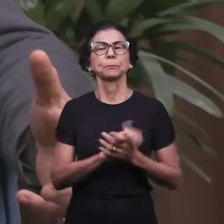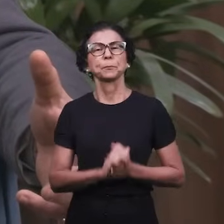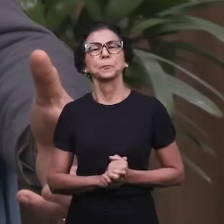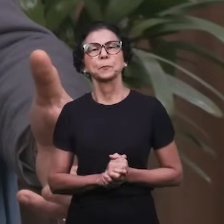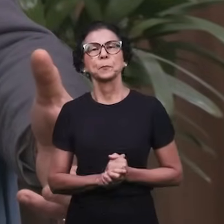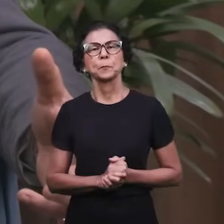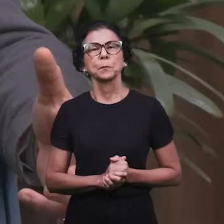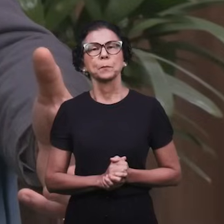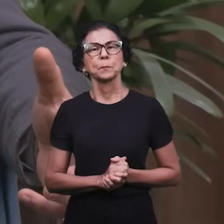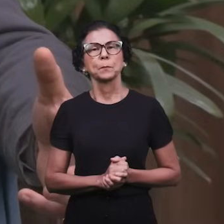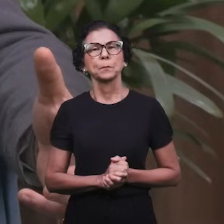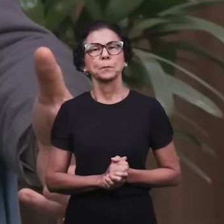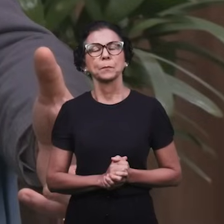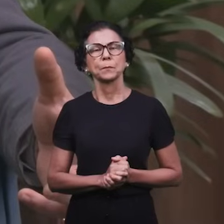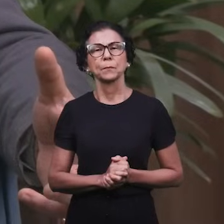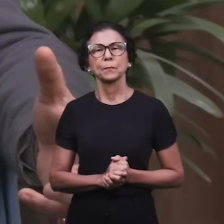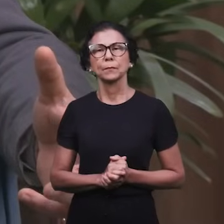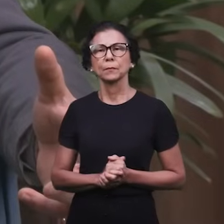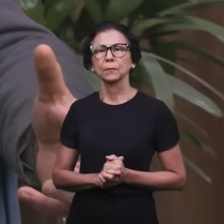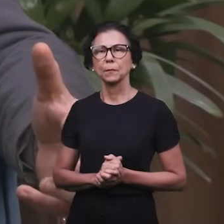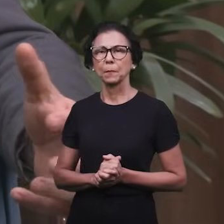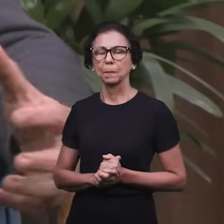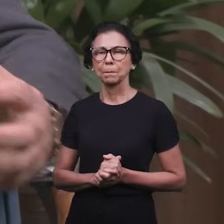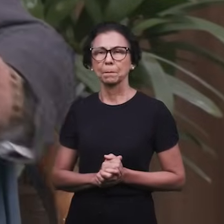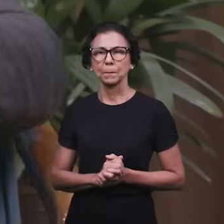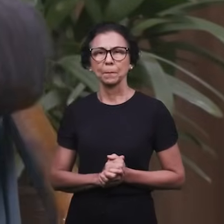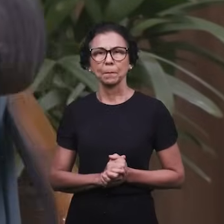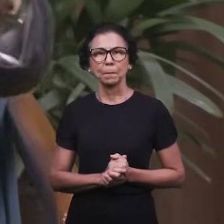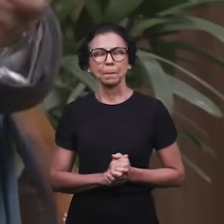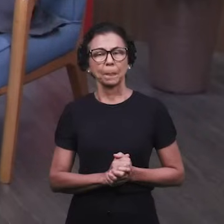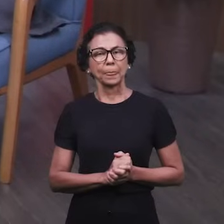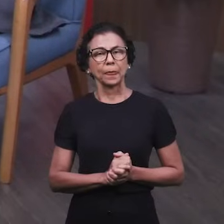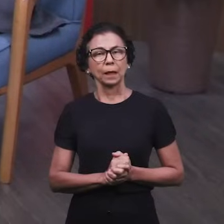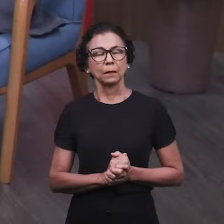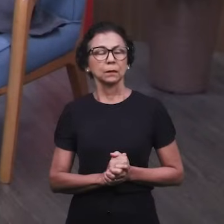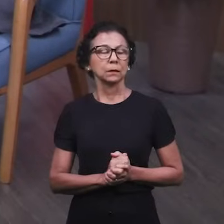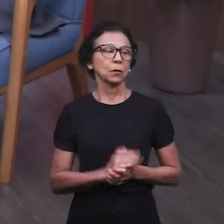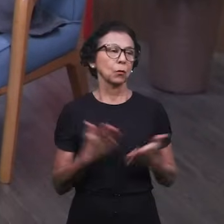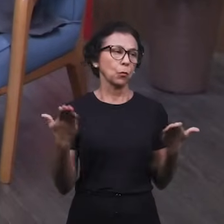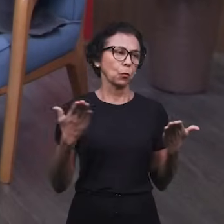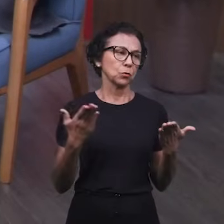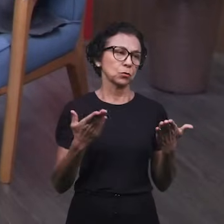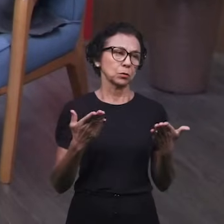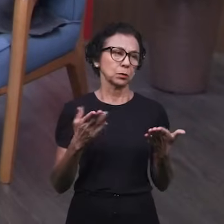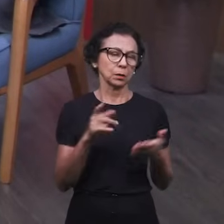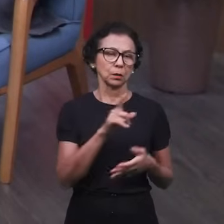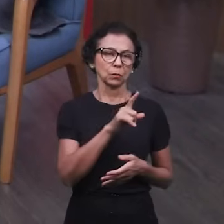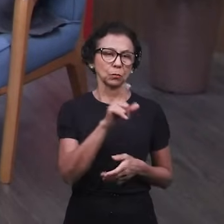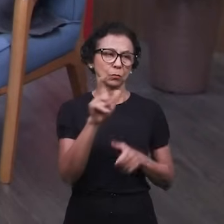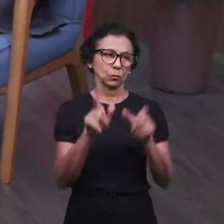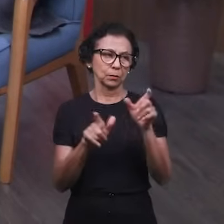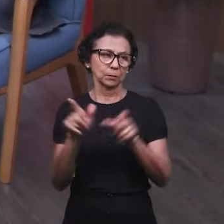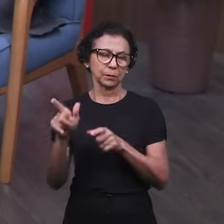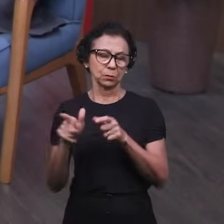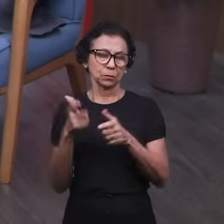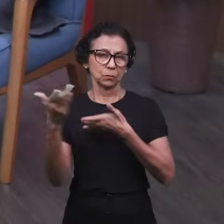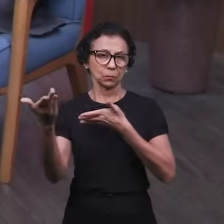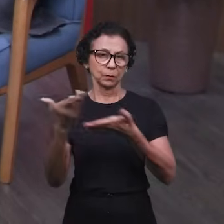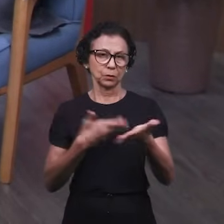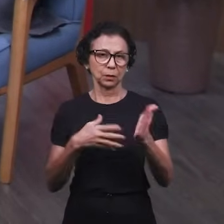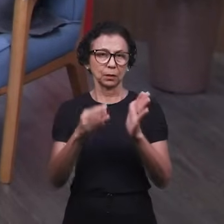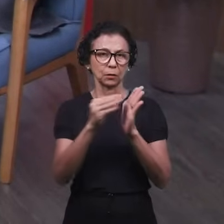que nós temos aqui, para que que nós possamos compartilhar com os nossos irmãos